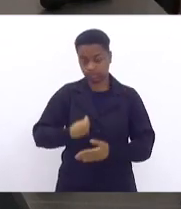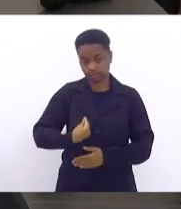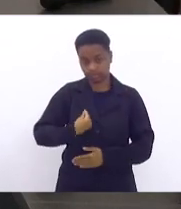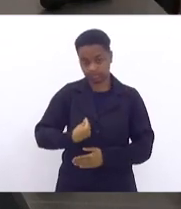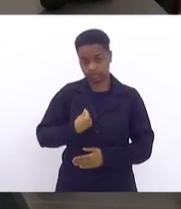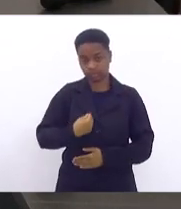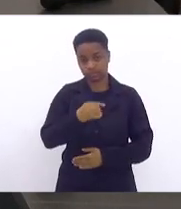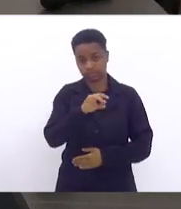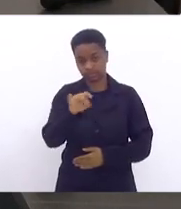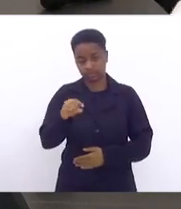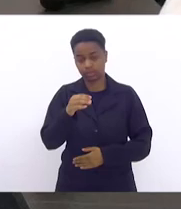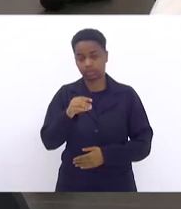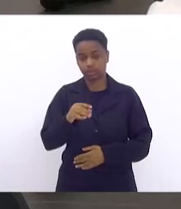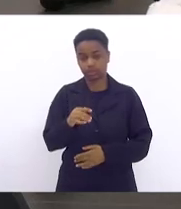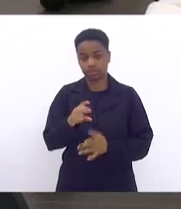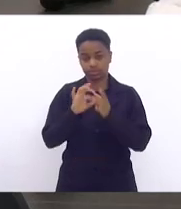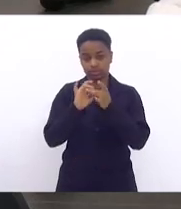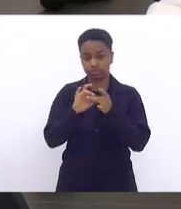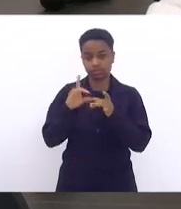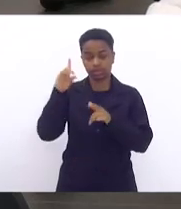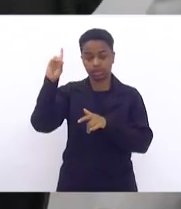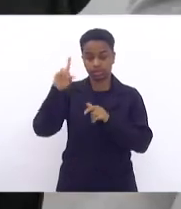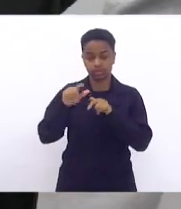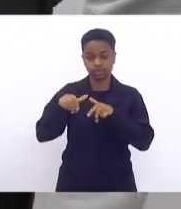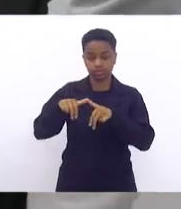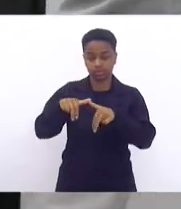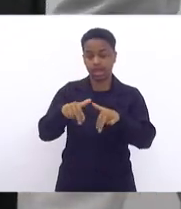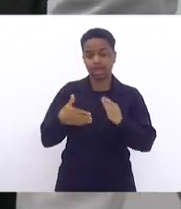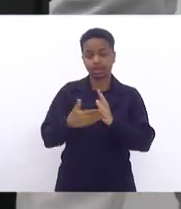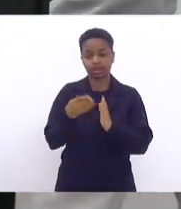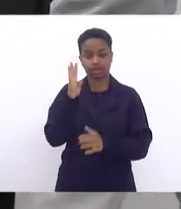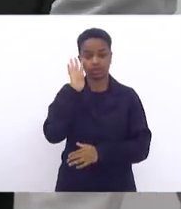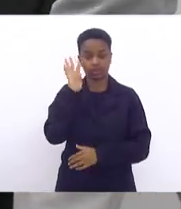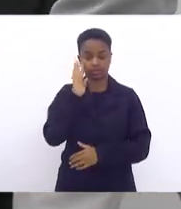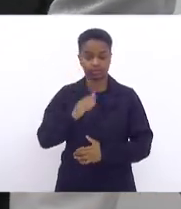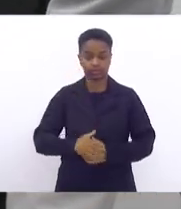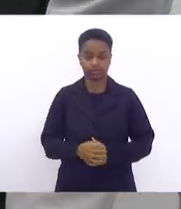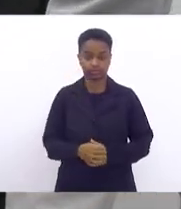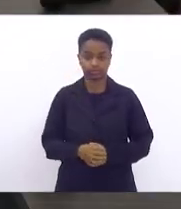todos, agradeço a presença de todos. Fiquem com Deus. Até a próxima quarta-feira.